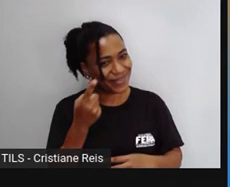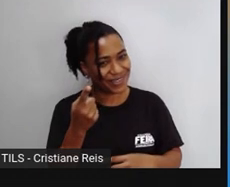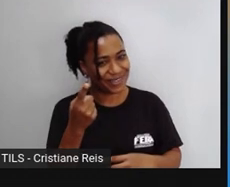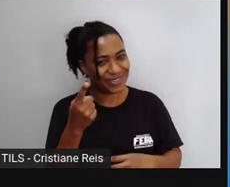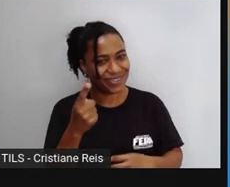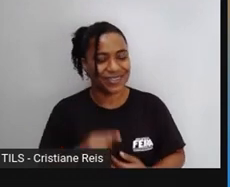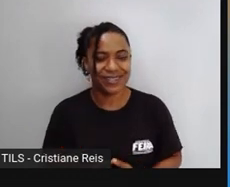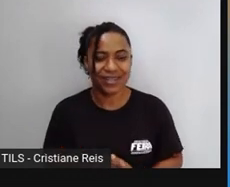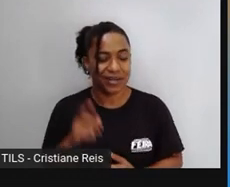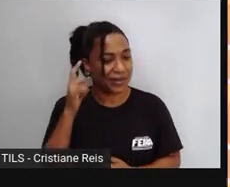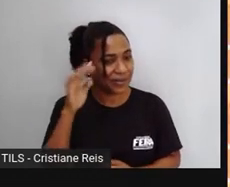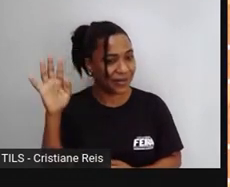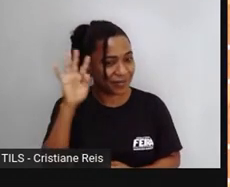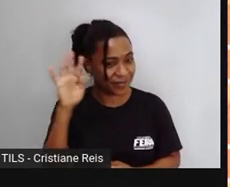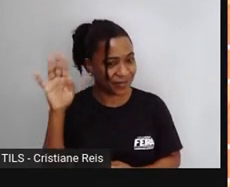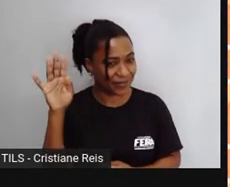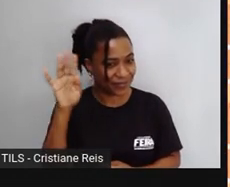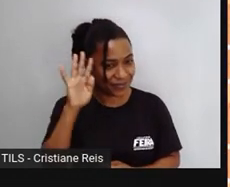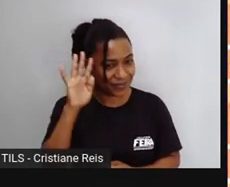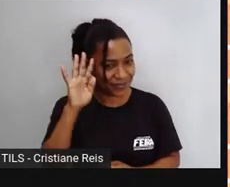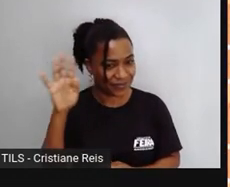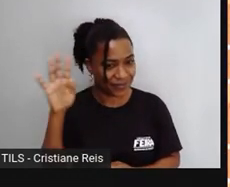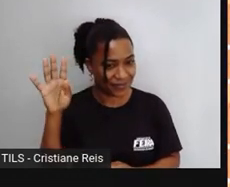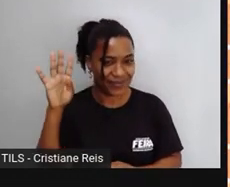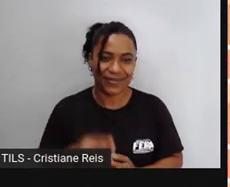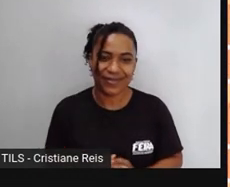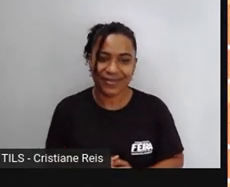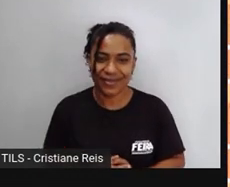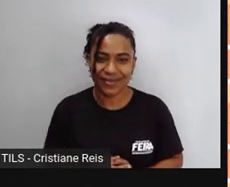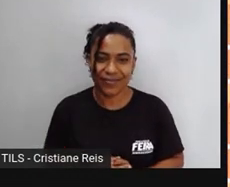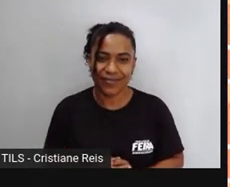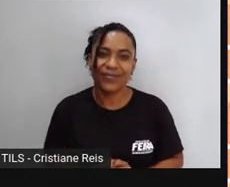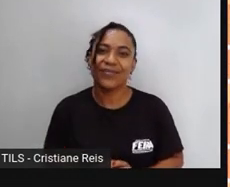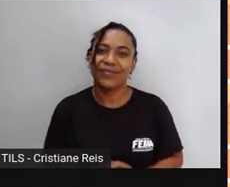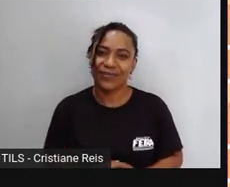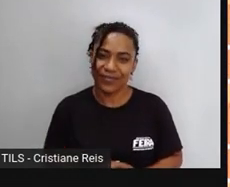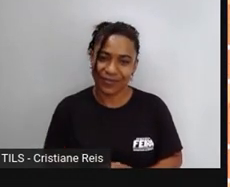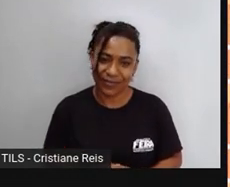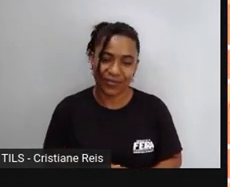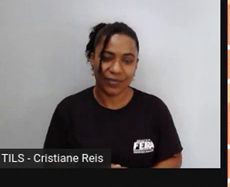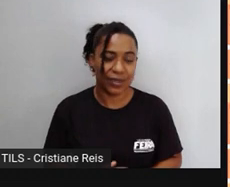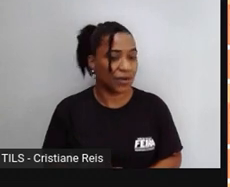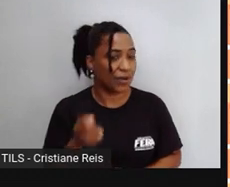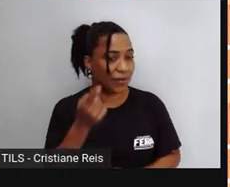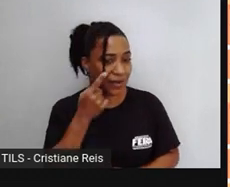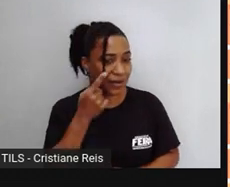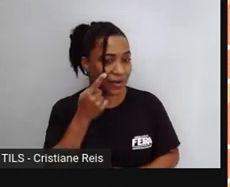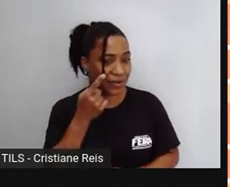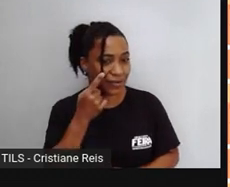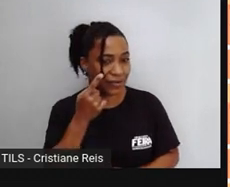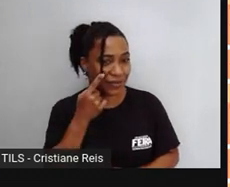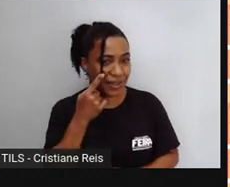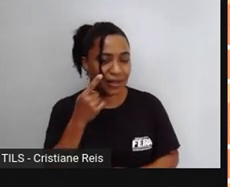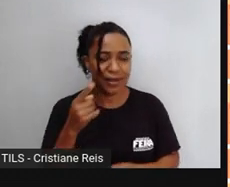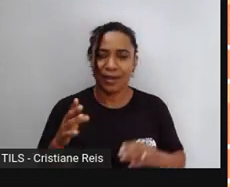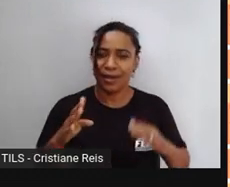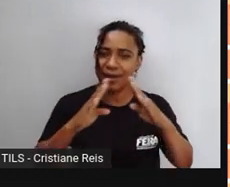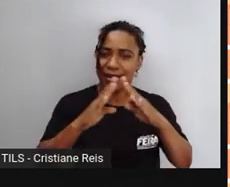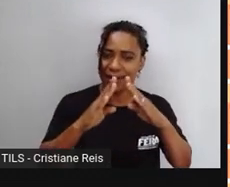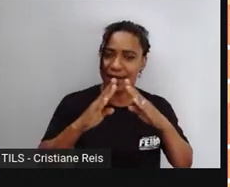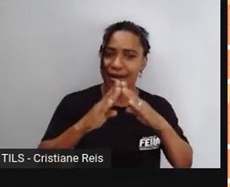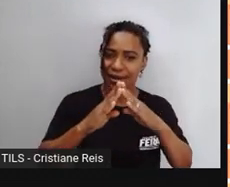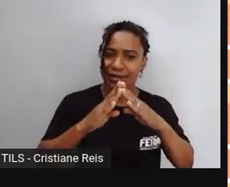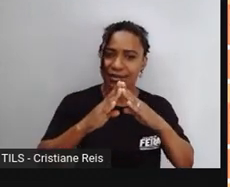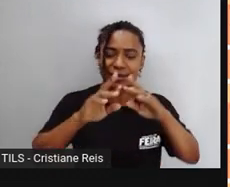Vão pensando sobre isto. Types of house. Então, vamos explorar um pouco mais esse vocabulário que mostra